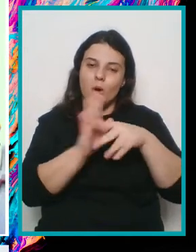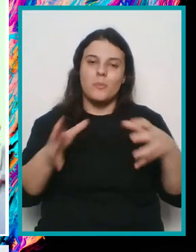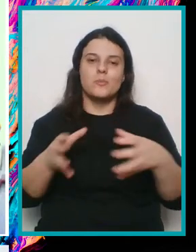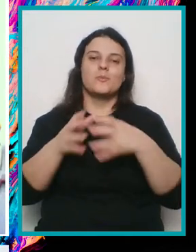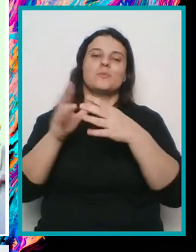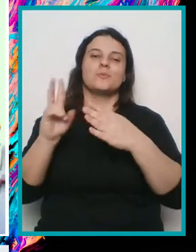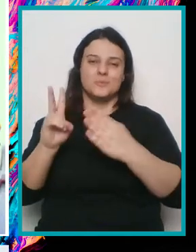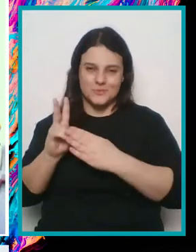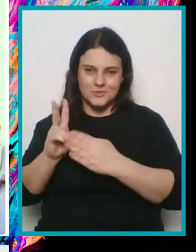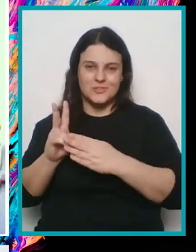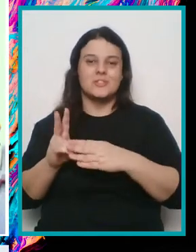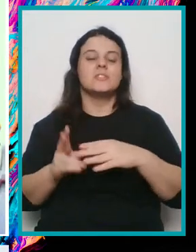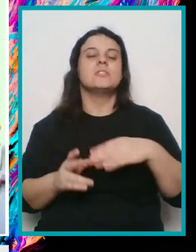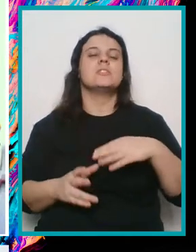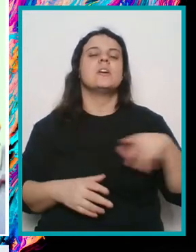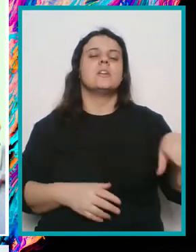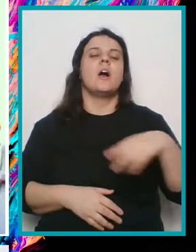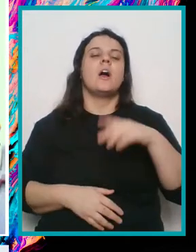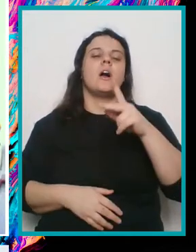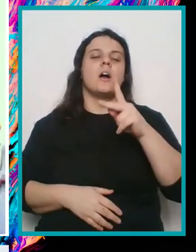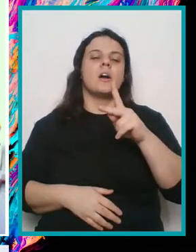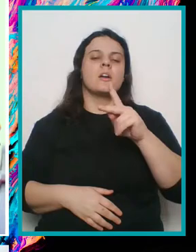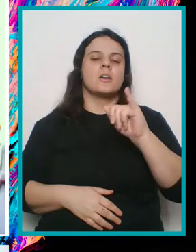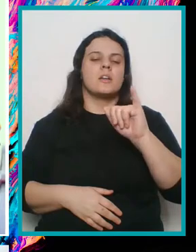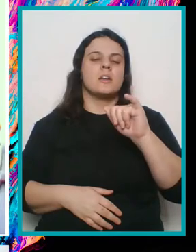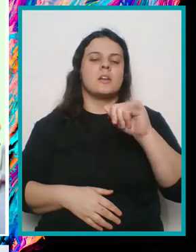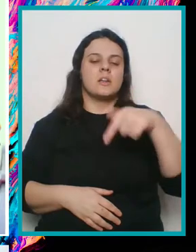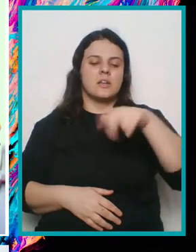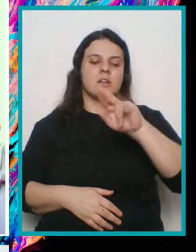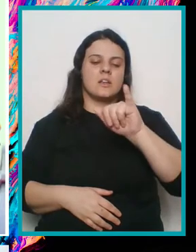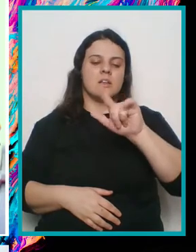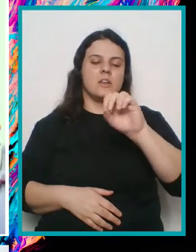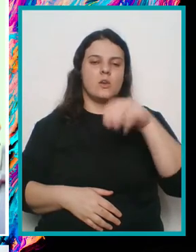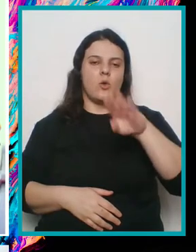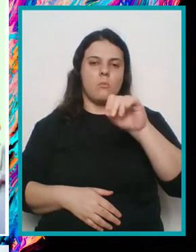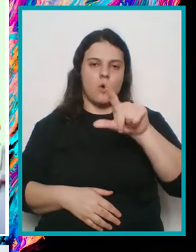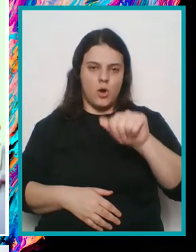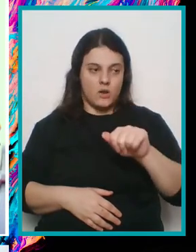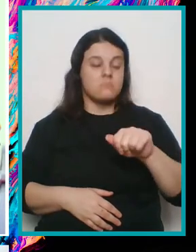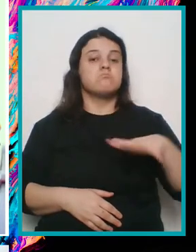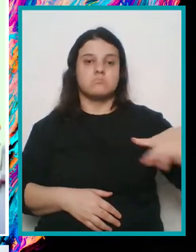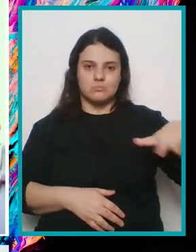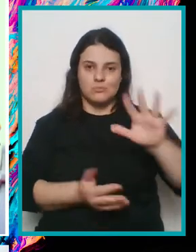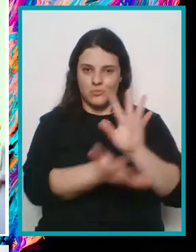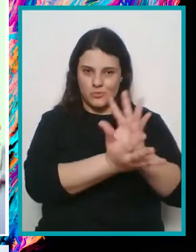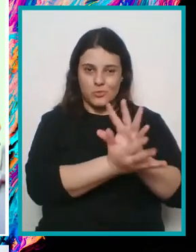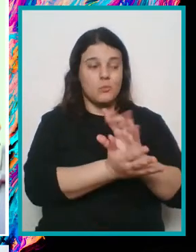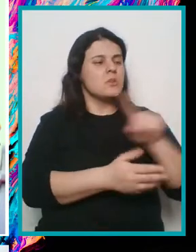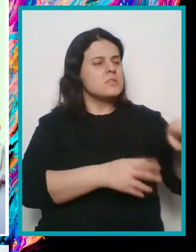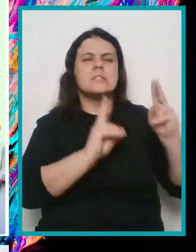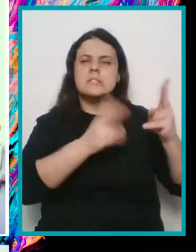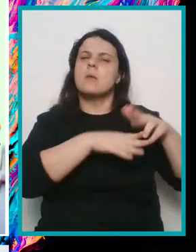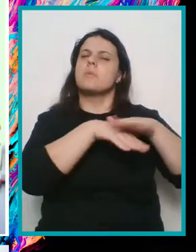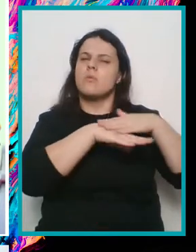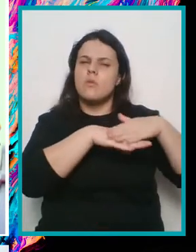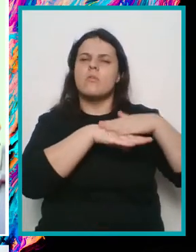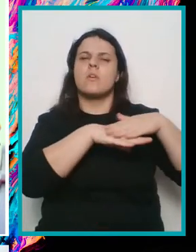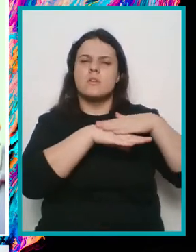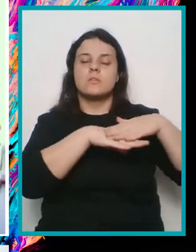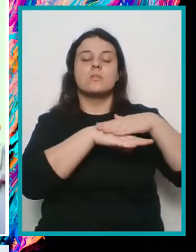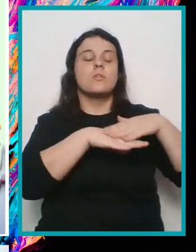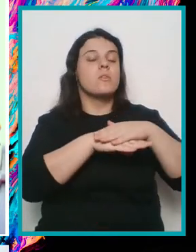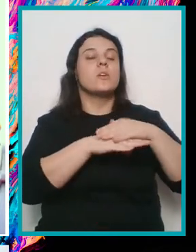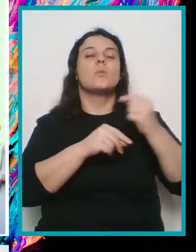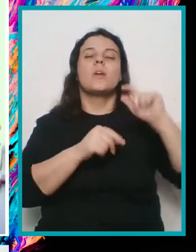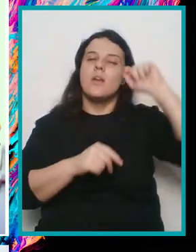racismo ambiental, que é algo que a gente discute bastante aqui internamente nos movimentos dentro